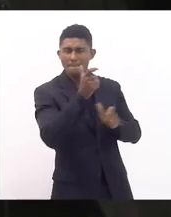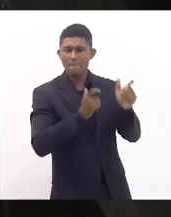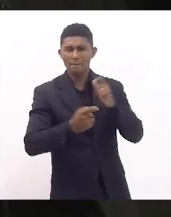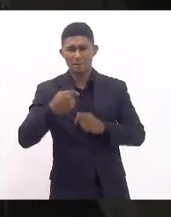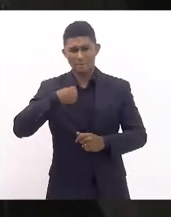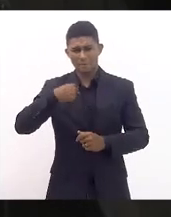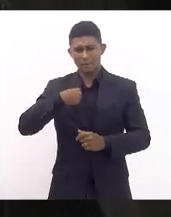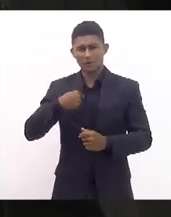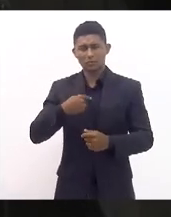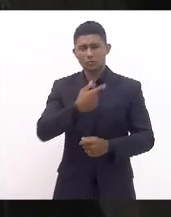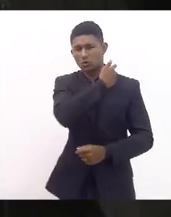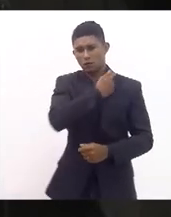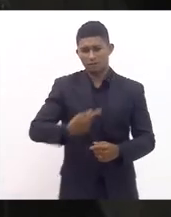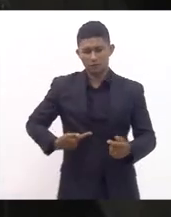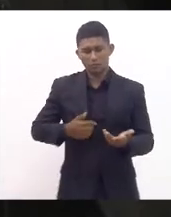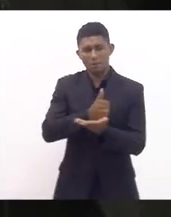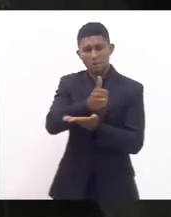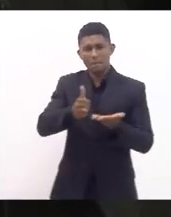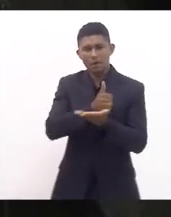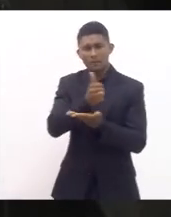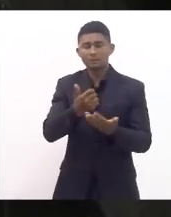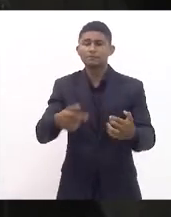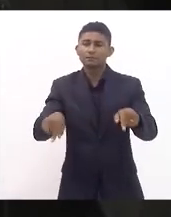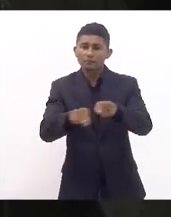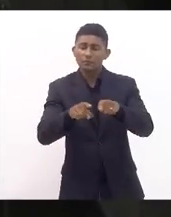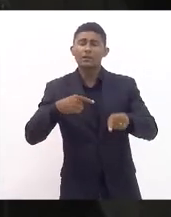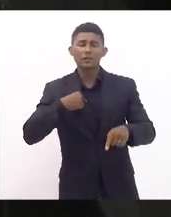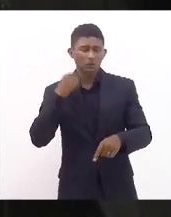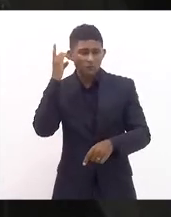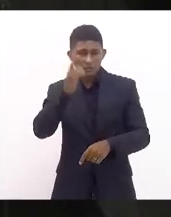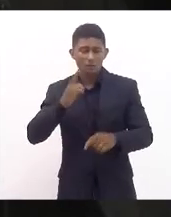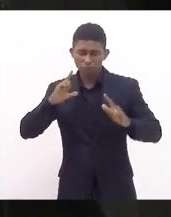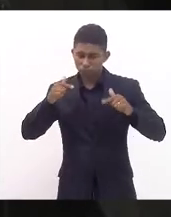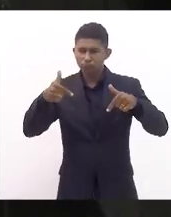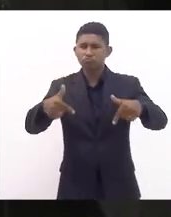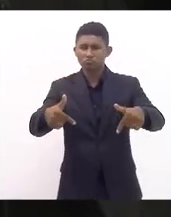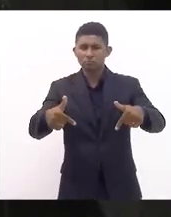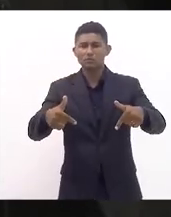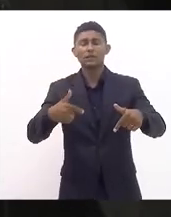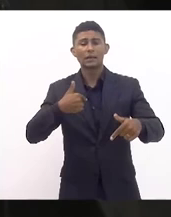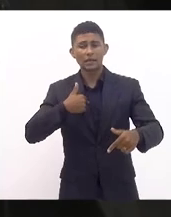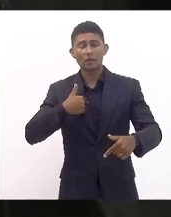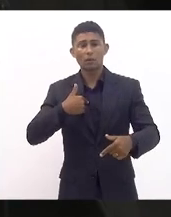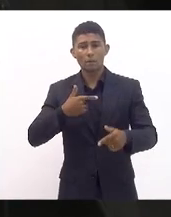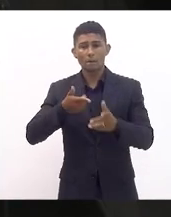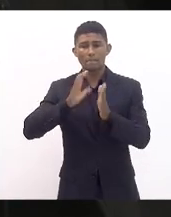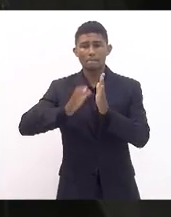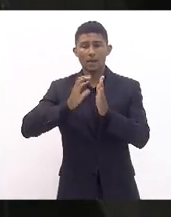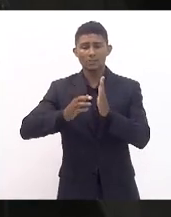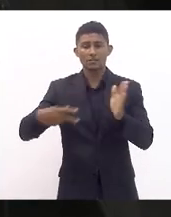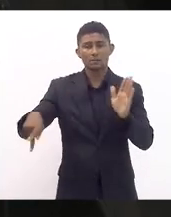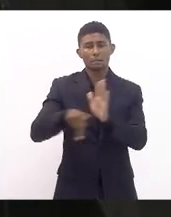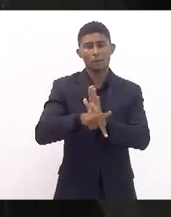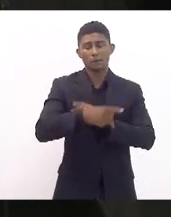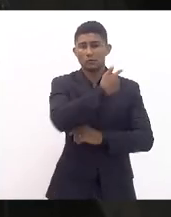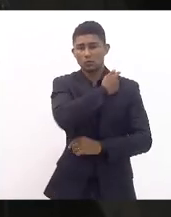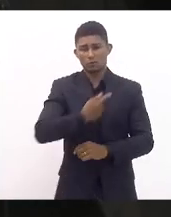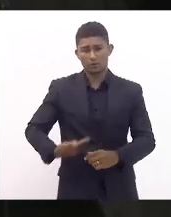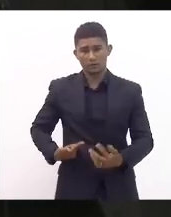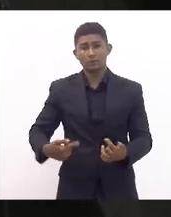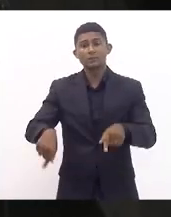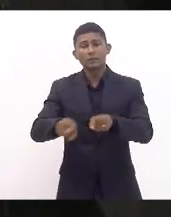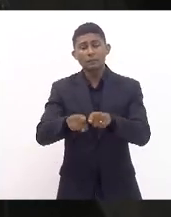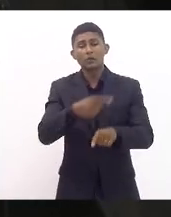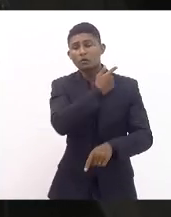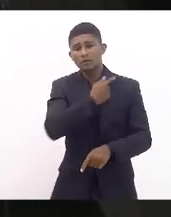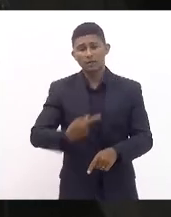base de governo, mas uma deputada atuante que é do partido do governador e que defende o nome do governador